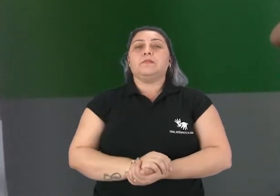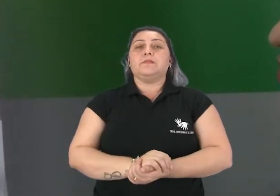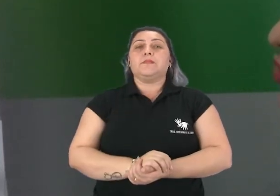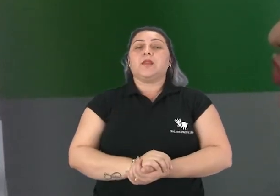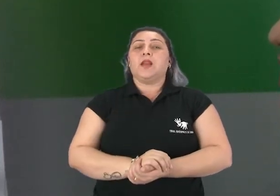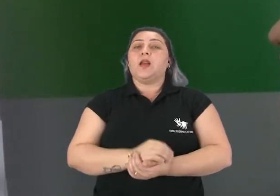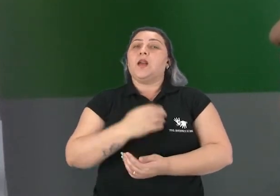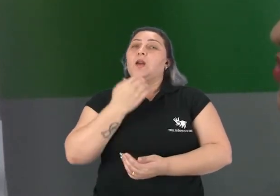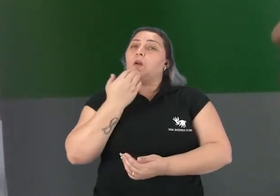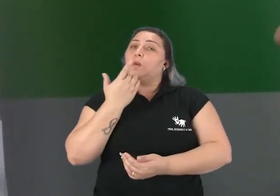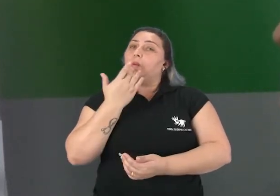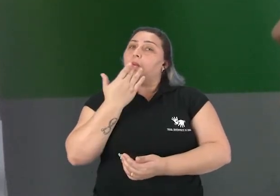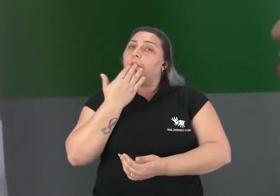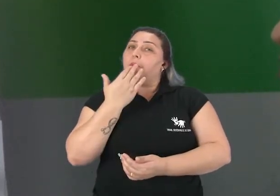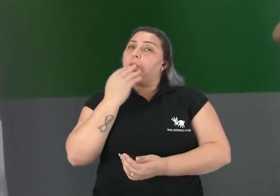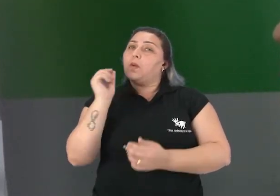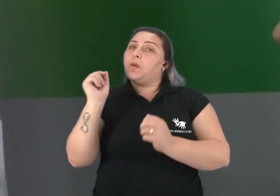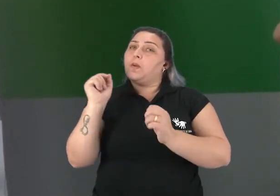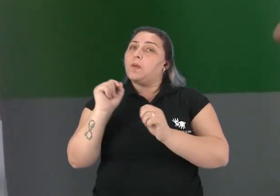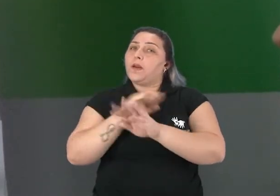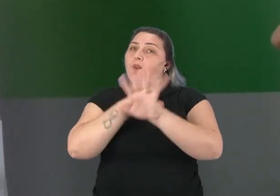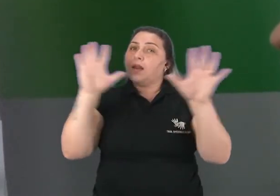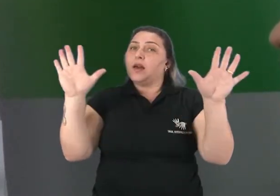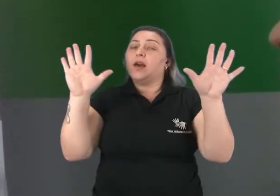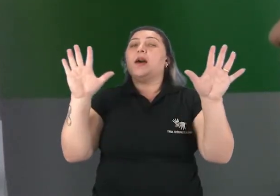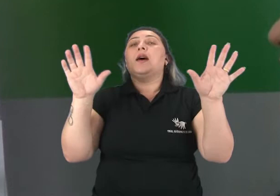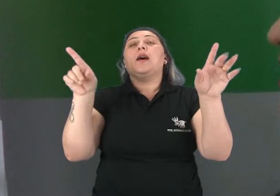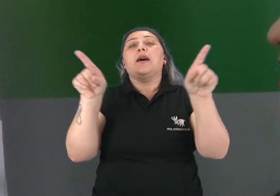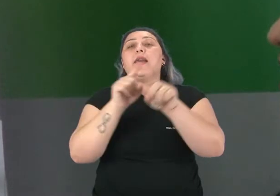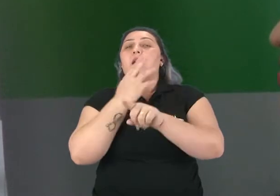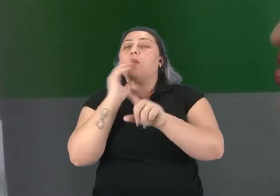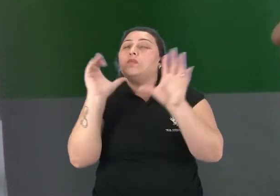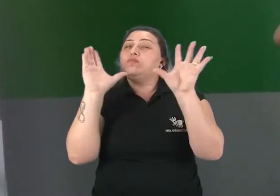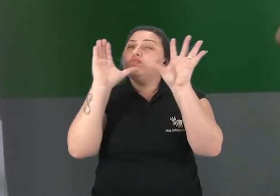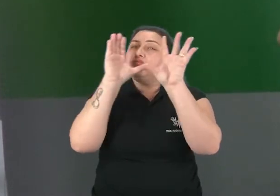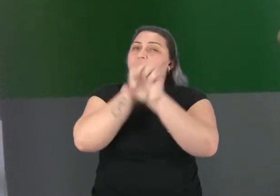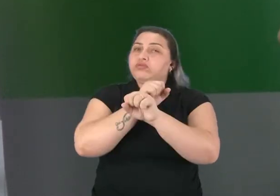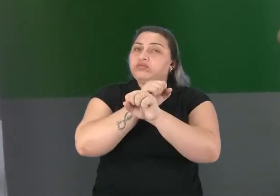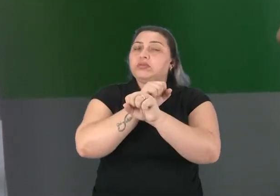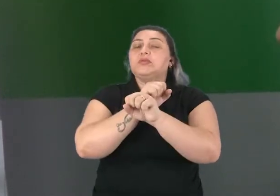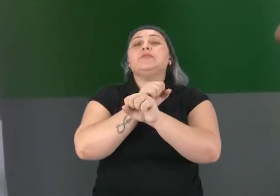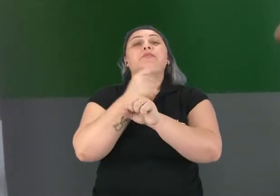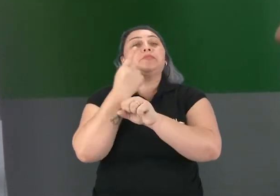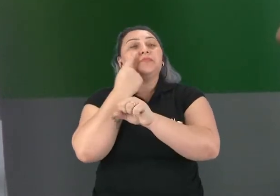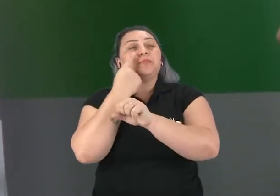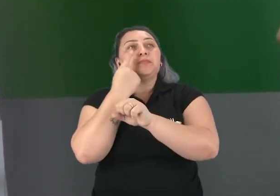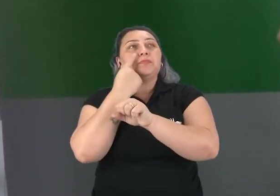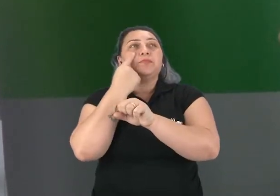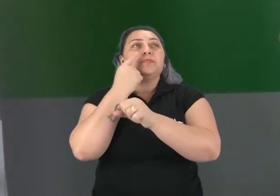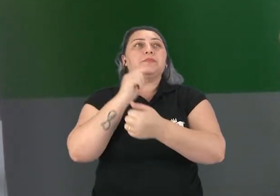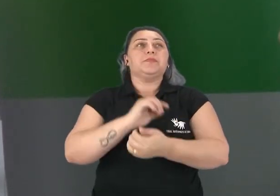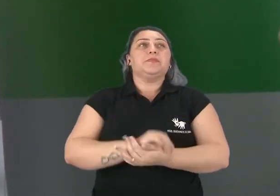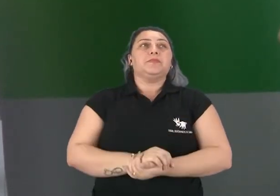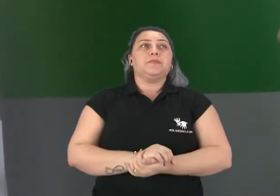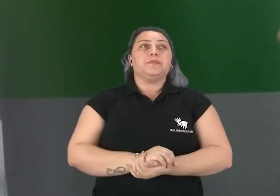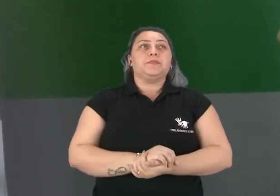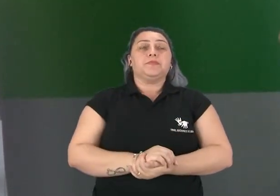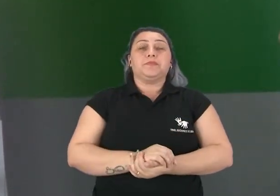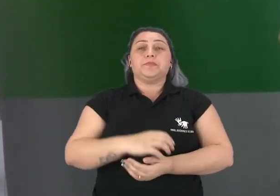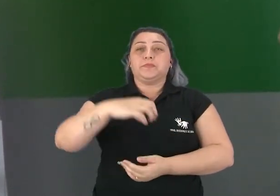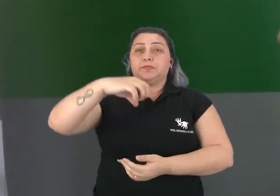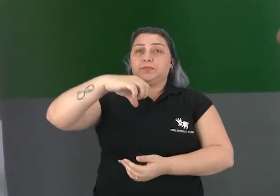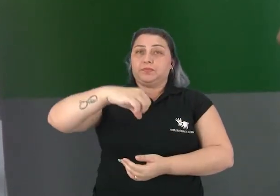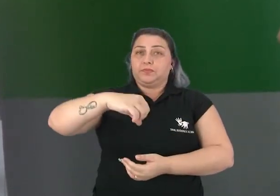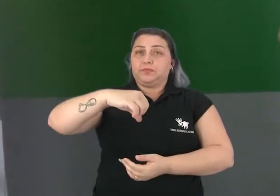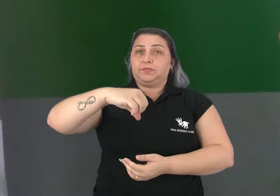clara e o tom ele vai escurecendo, né? A gente vê a taxa aqui, ó, de 90